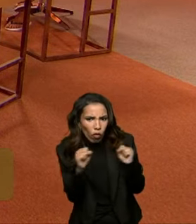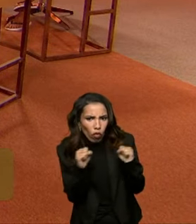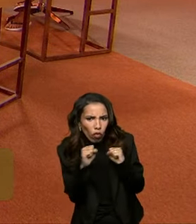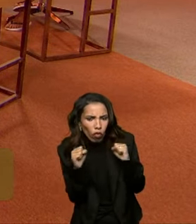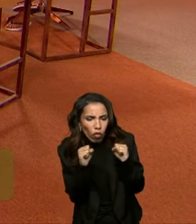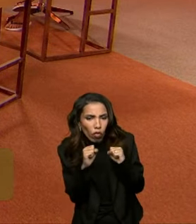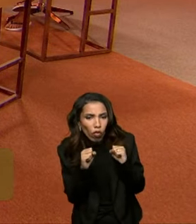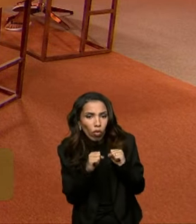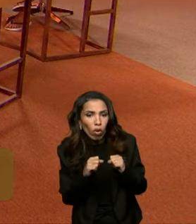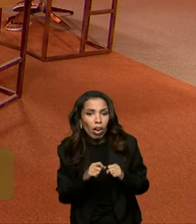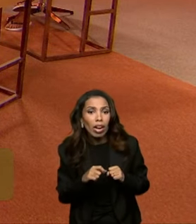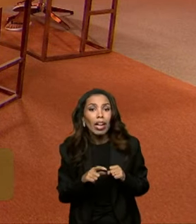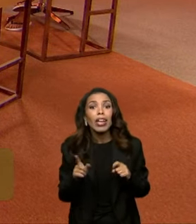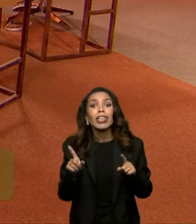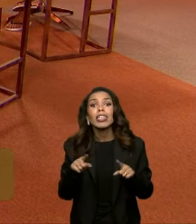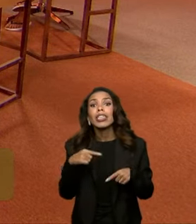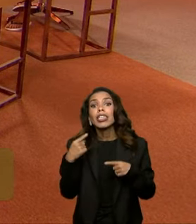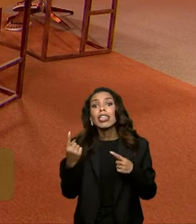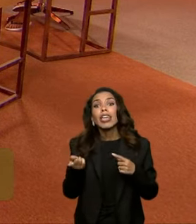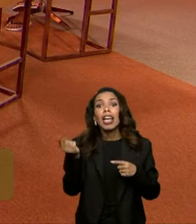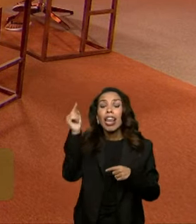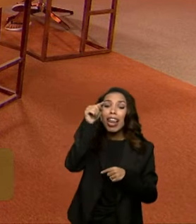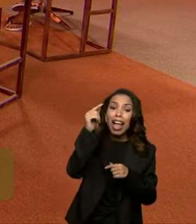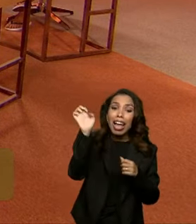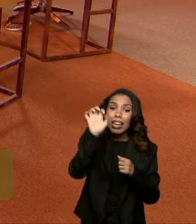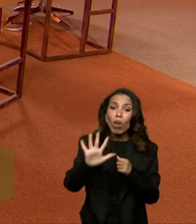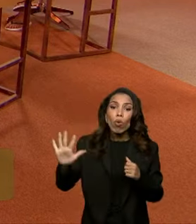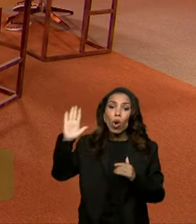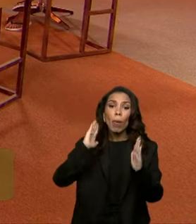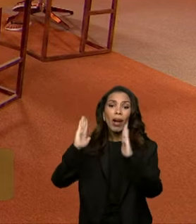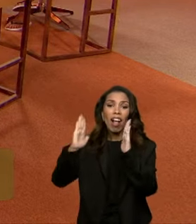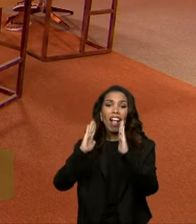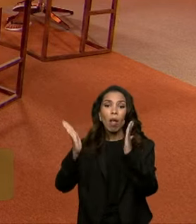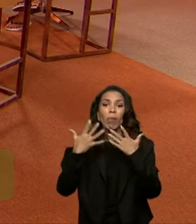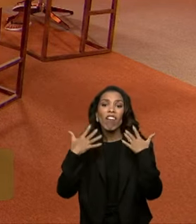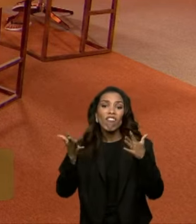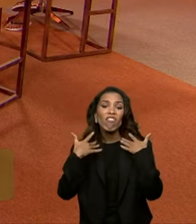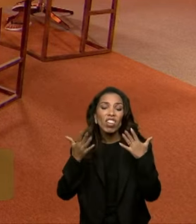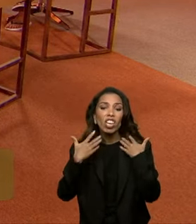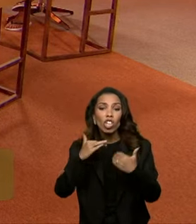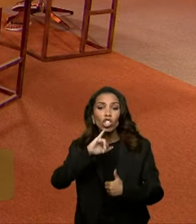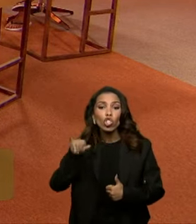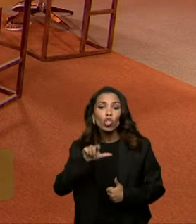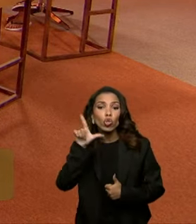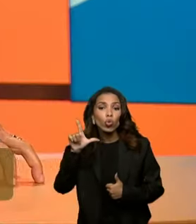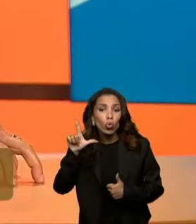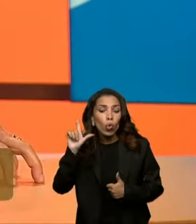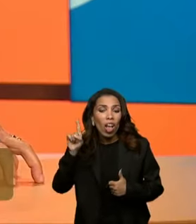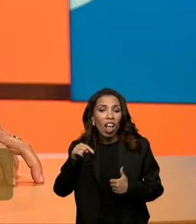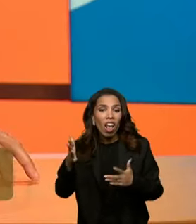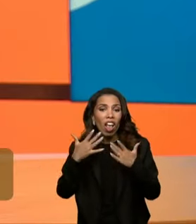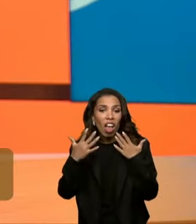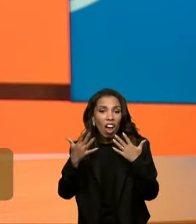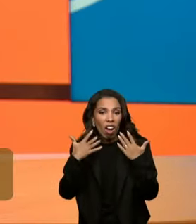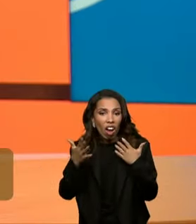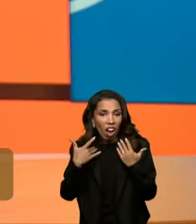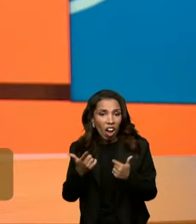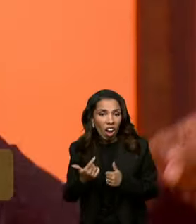daqui? Aí é que como tá é que lá é? No Inferno Norte, é verão. Verão. Não, então, lá faz em julho,